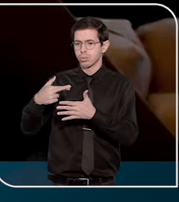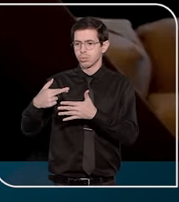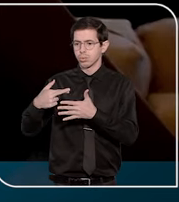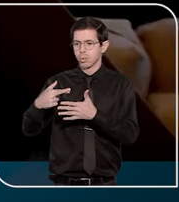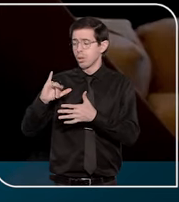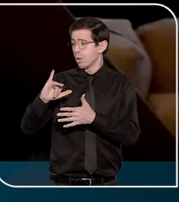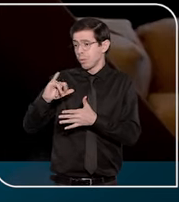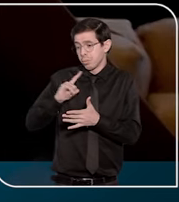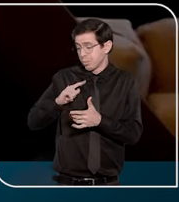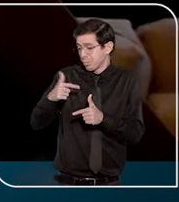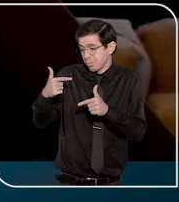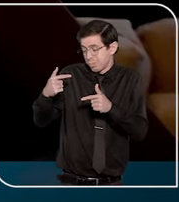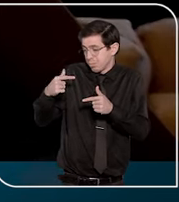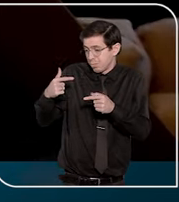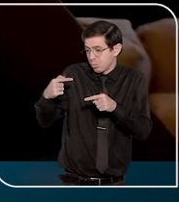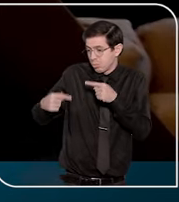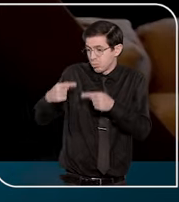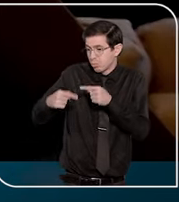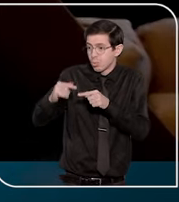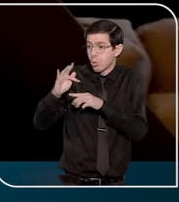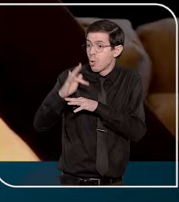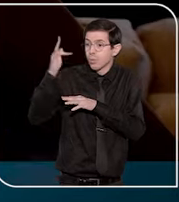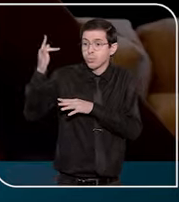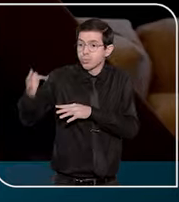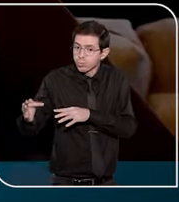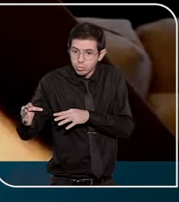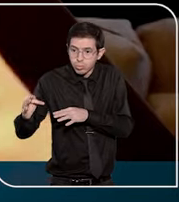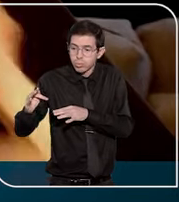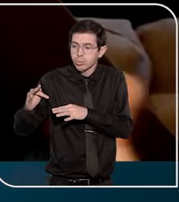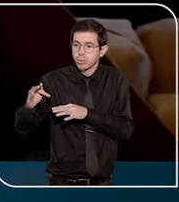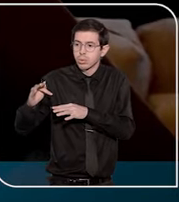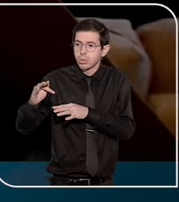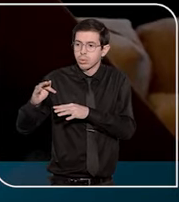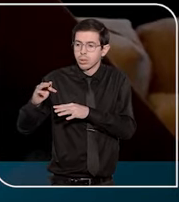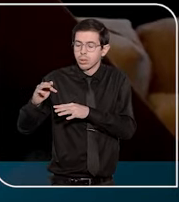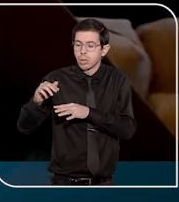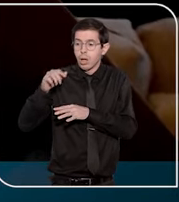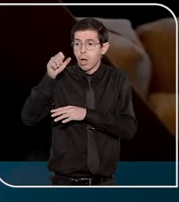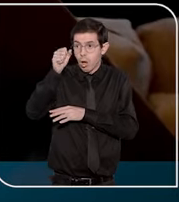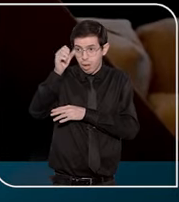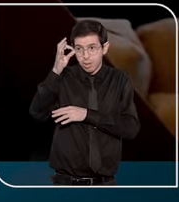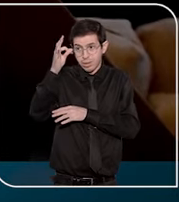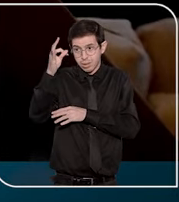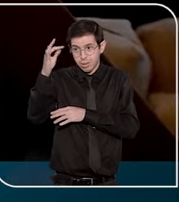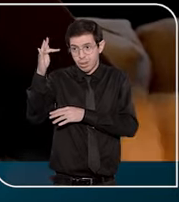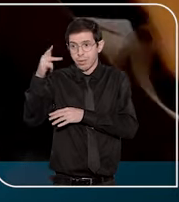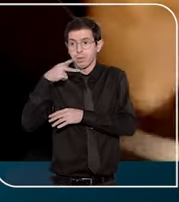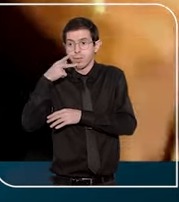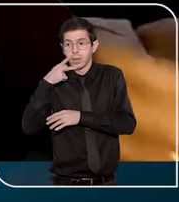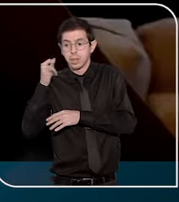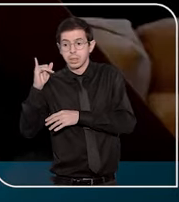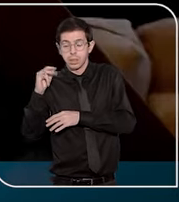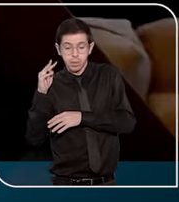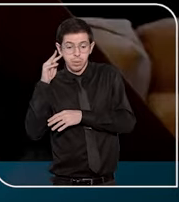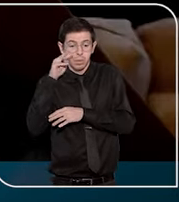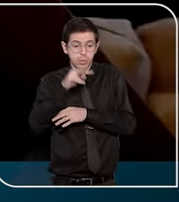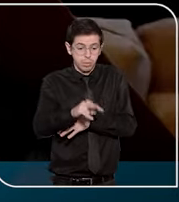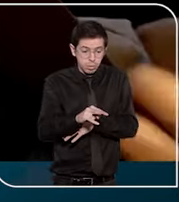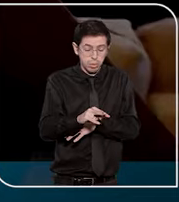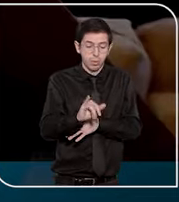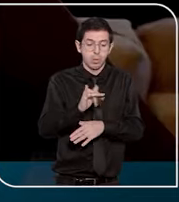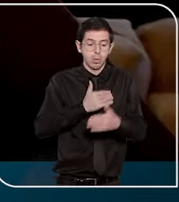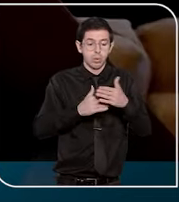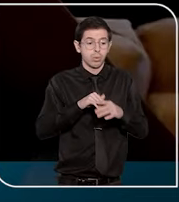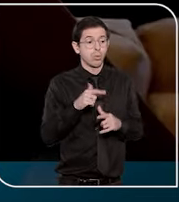seja a discussão subjacente. O Supremo disse: se eu tenho que olhar os pressupostos de admissibilidade de um recurso de um outro